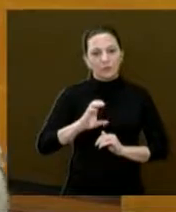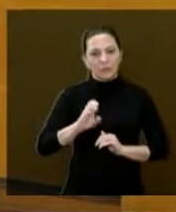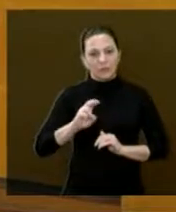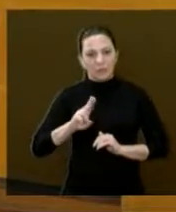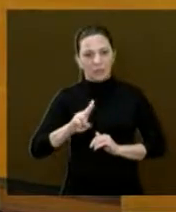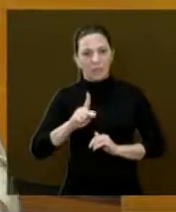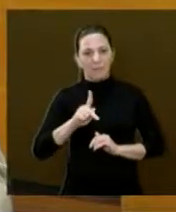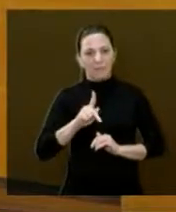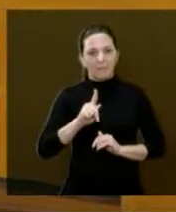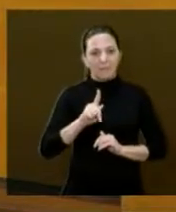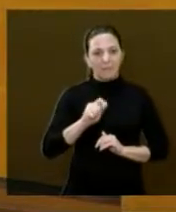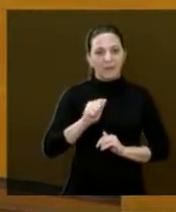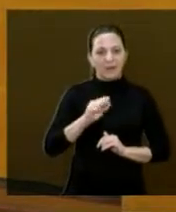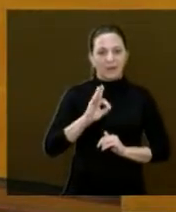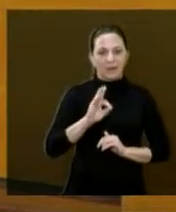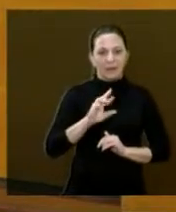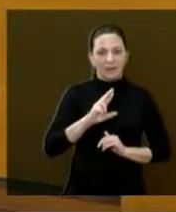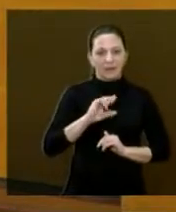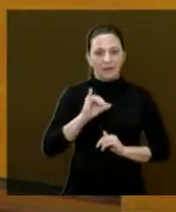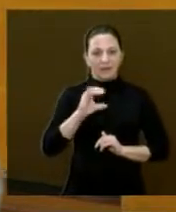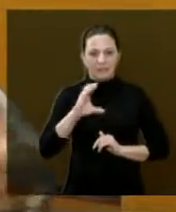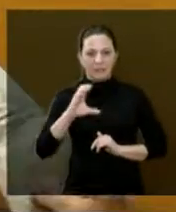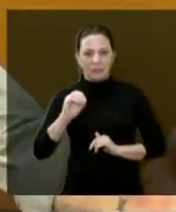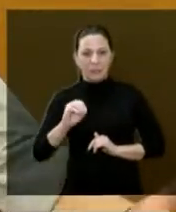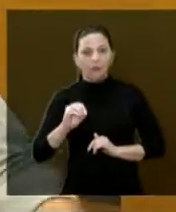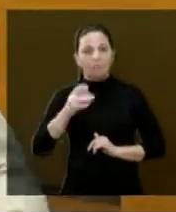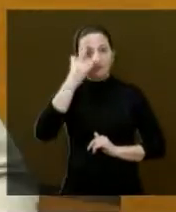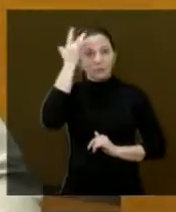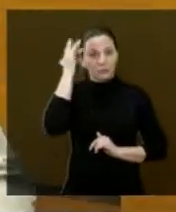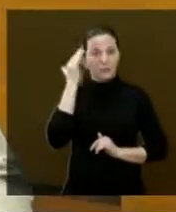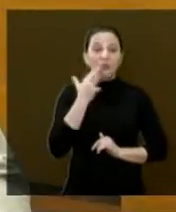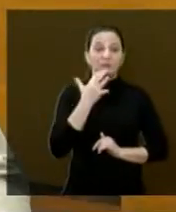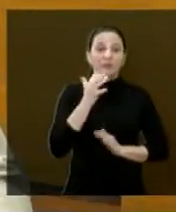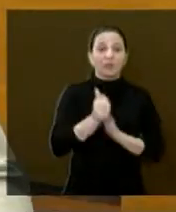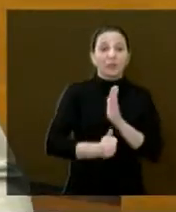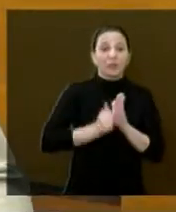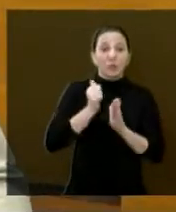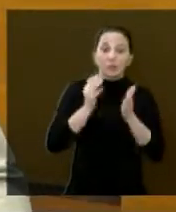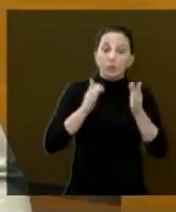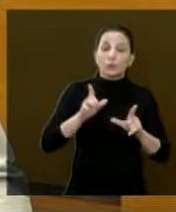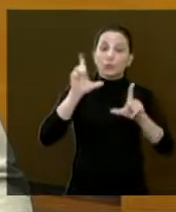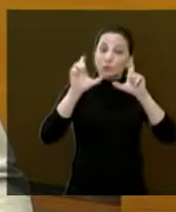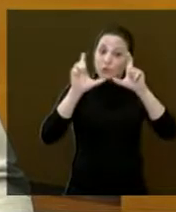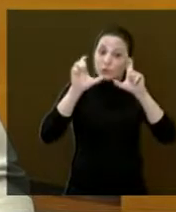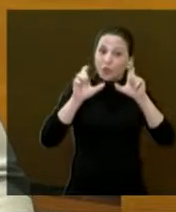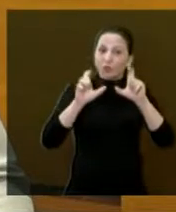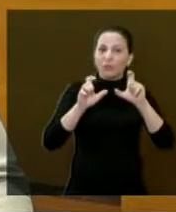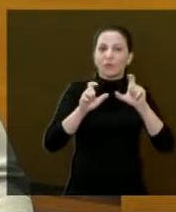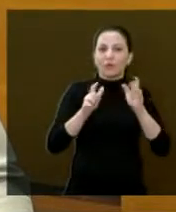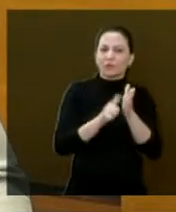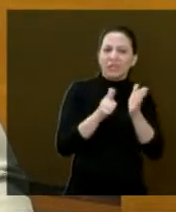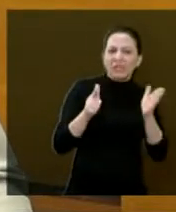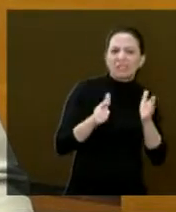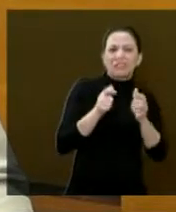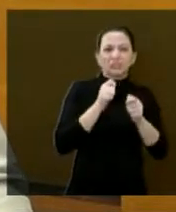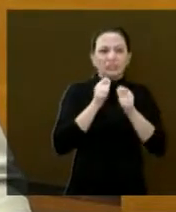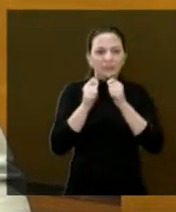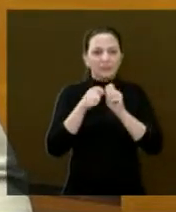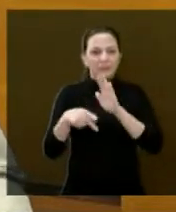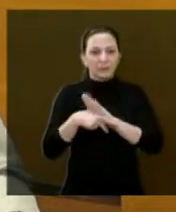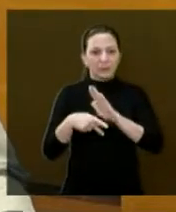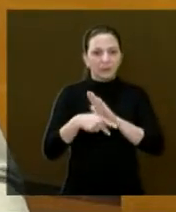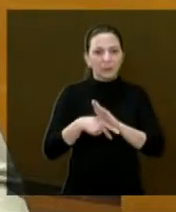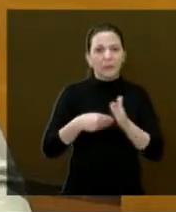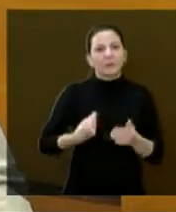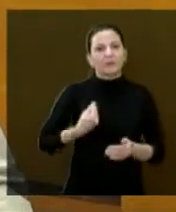rádio, da televisão, do jornal aqui de Araraquara, hoje fotógrafo, mas ele também participou efetivamente,